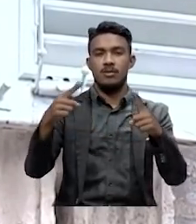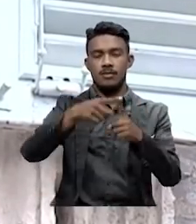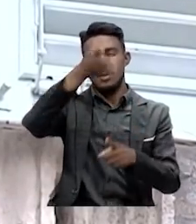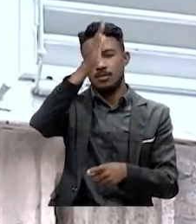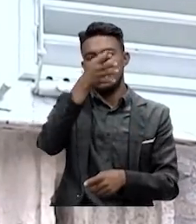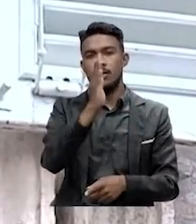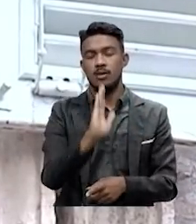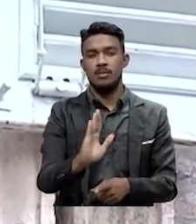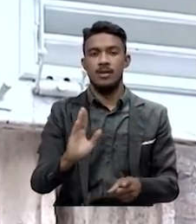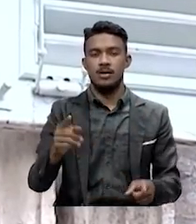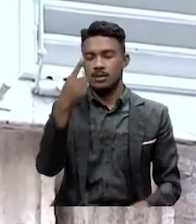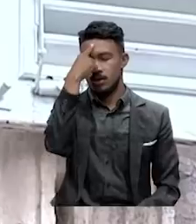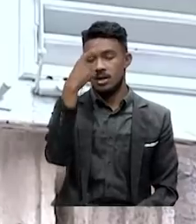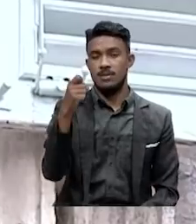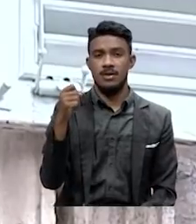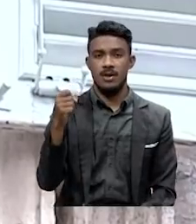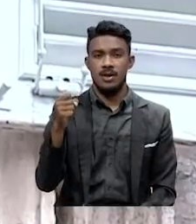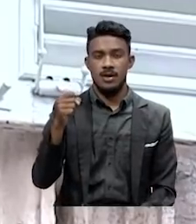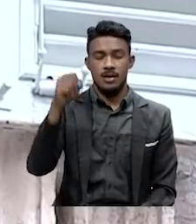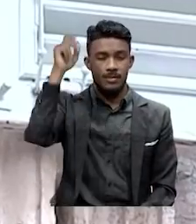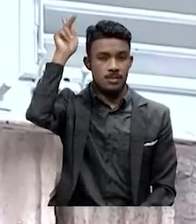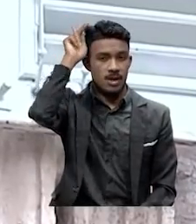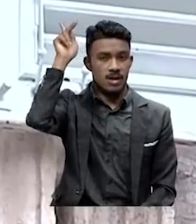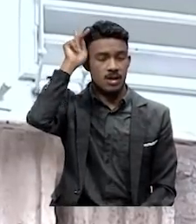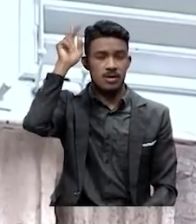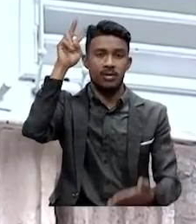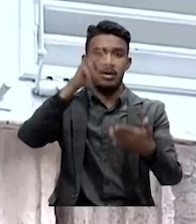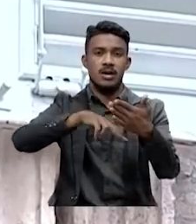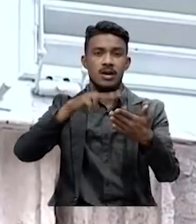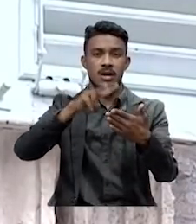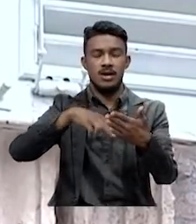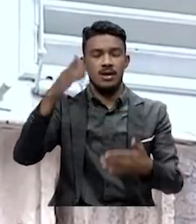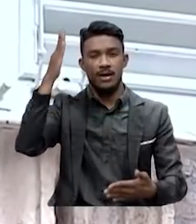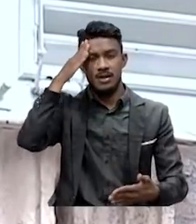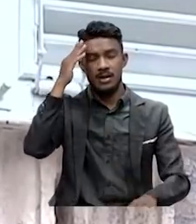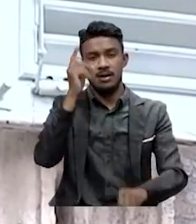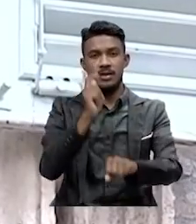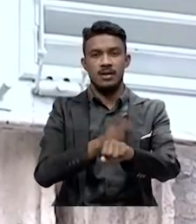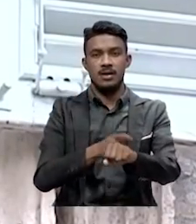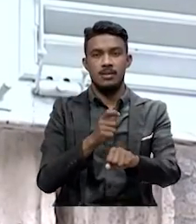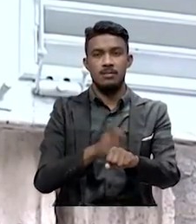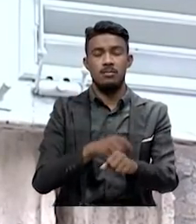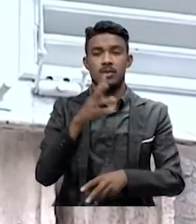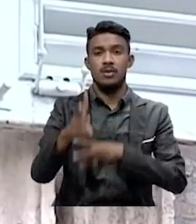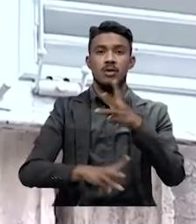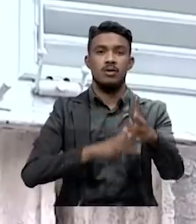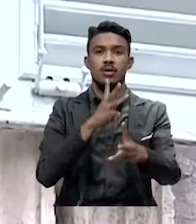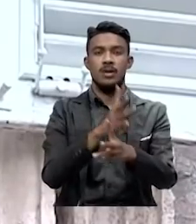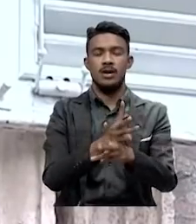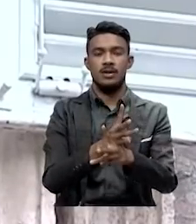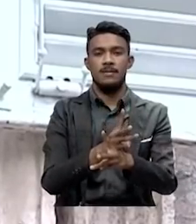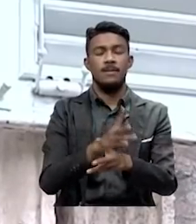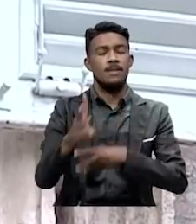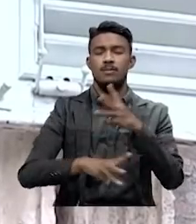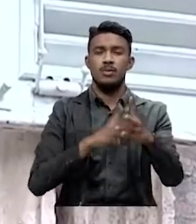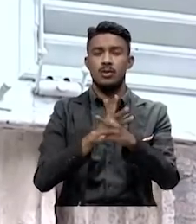Tamba, amém Santo Padre, lê, atene, situação global. Mundo